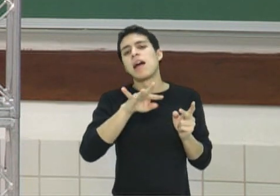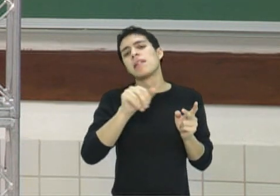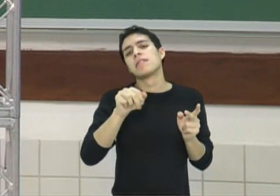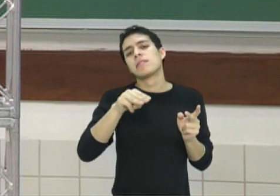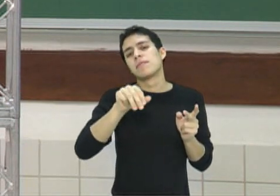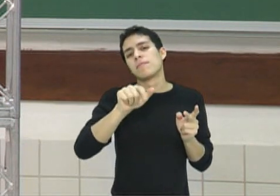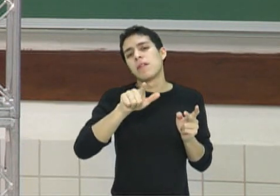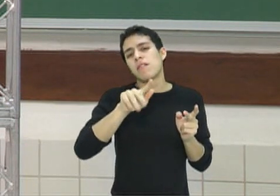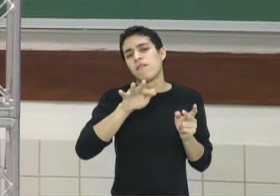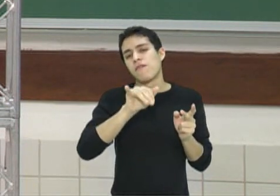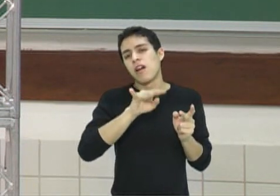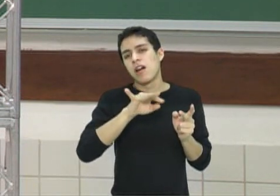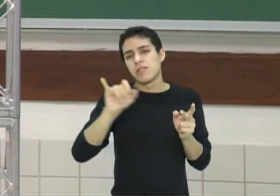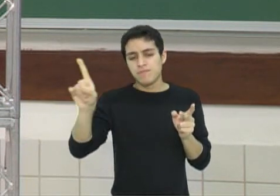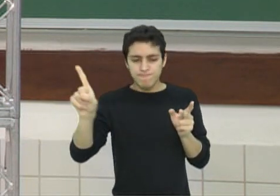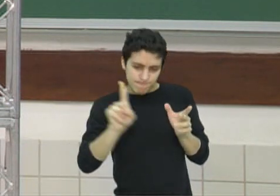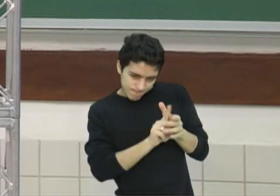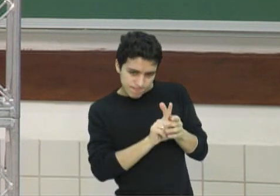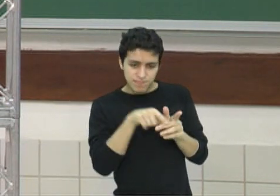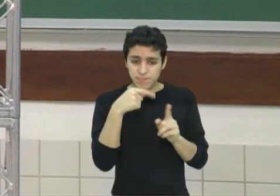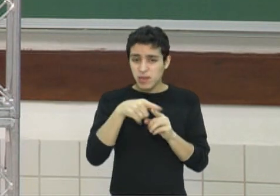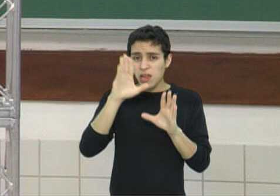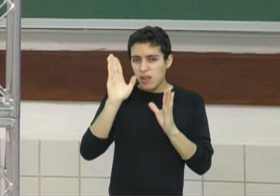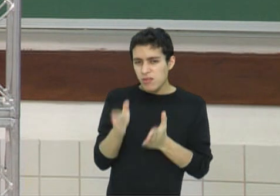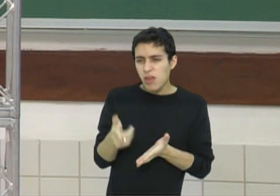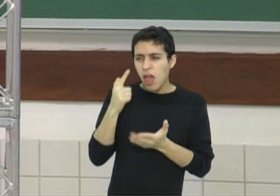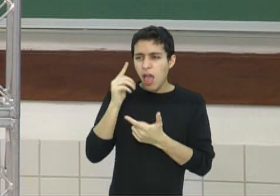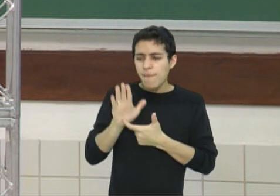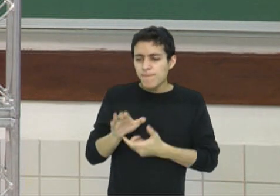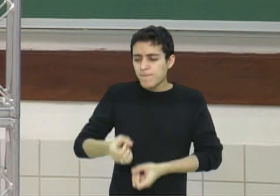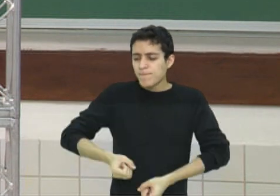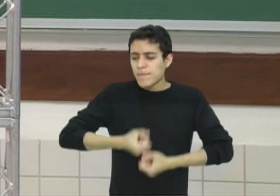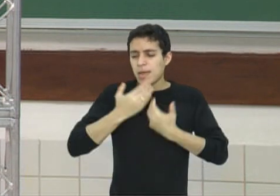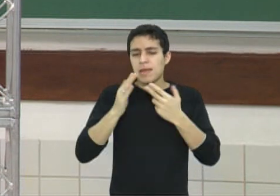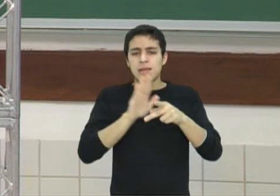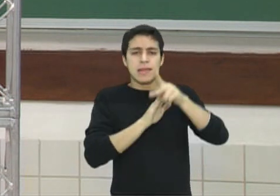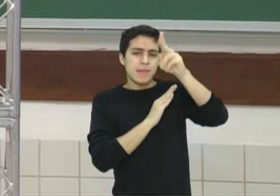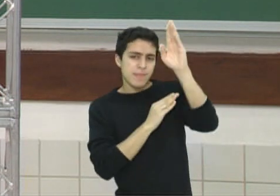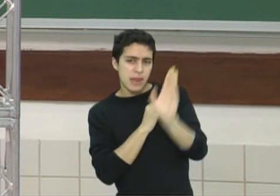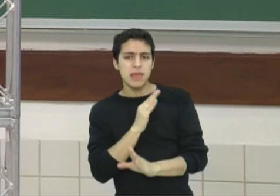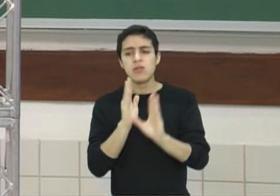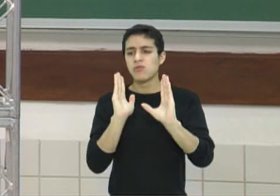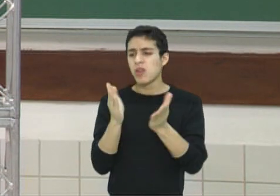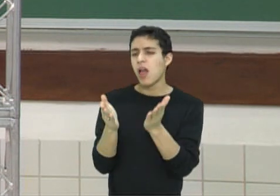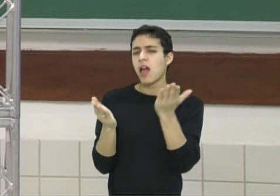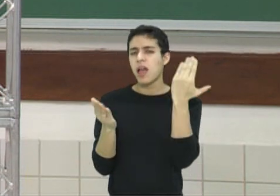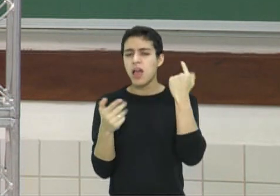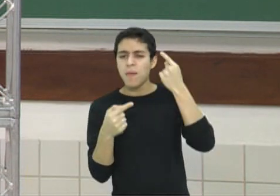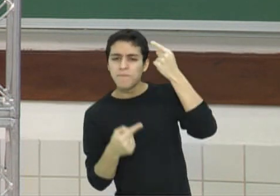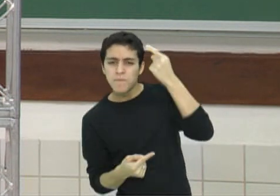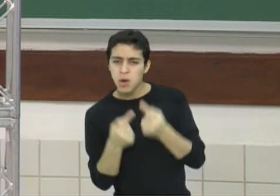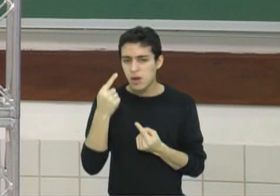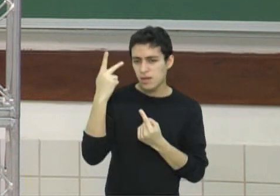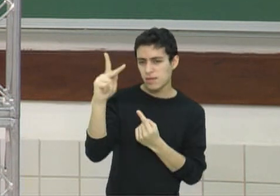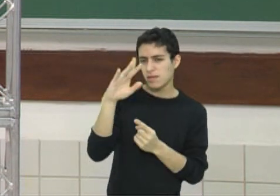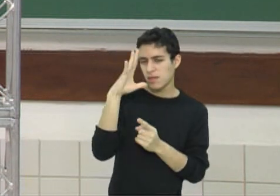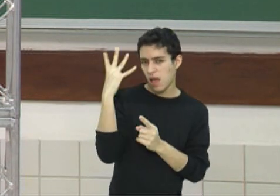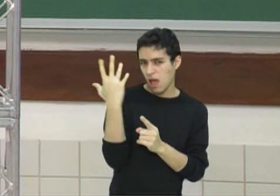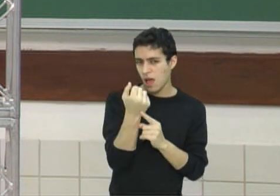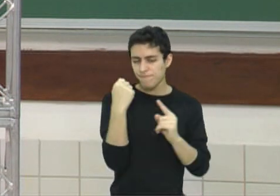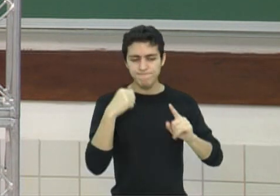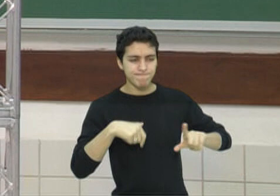criado polêmica com a sua arte, já tinha trazido a expressão genuinamente brasileira de uma forma de cores fortes, uma forma